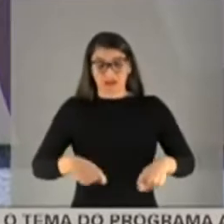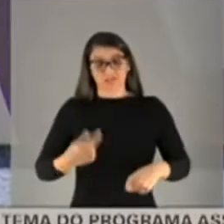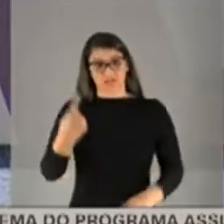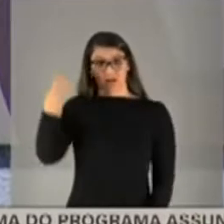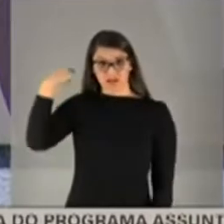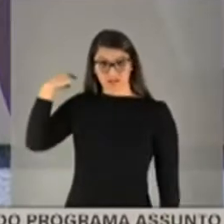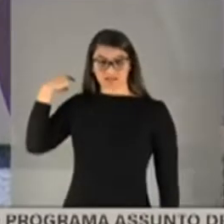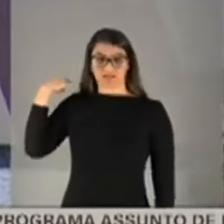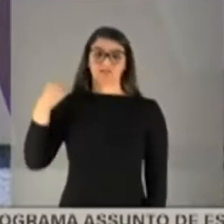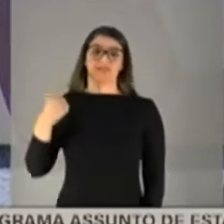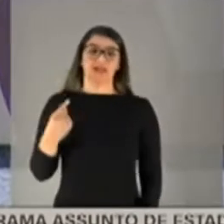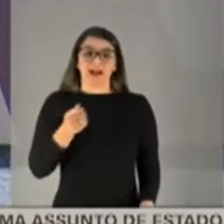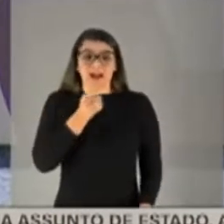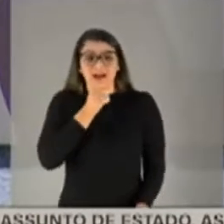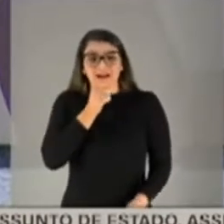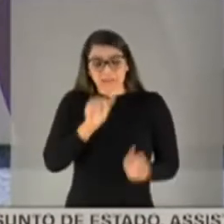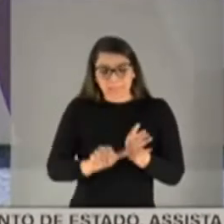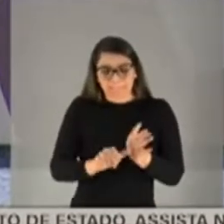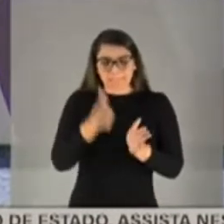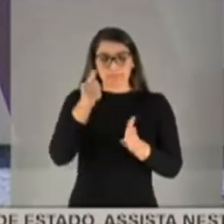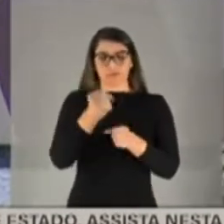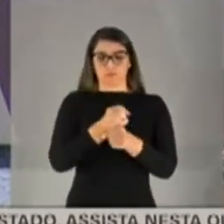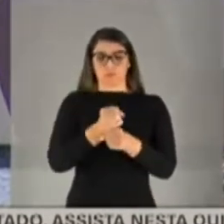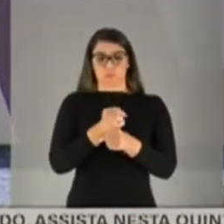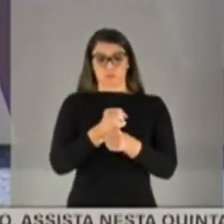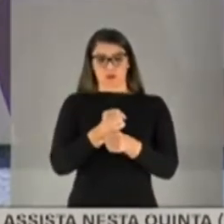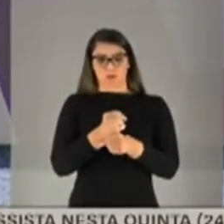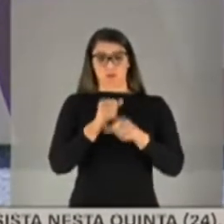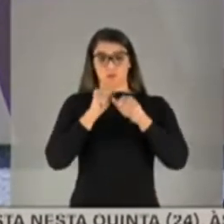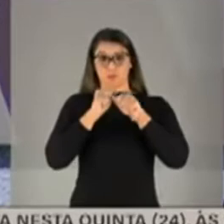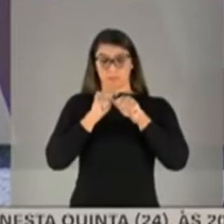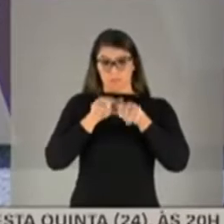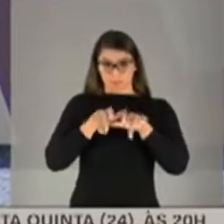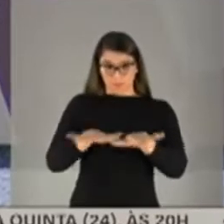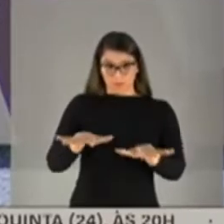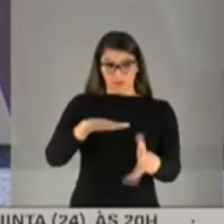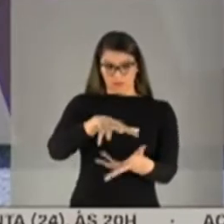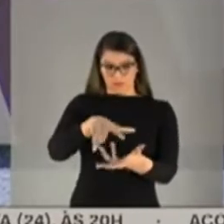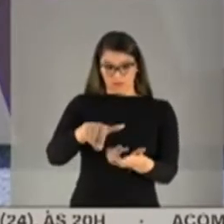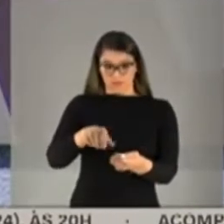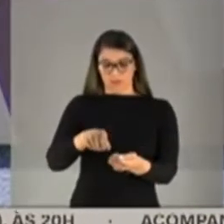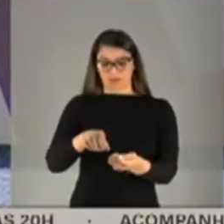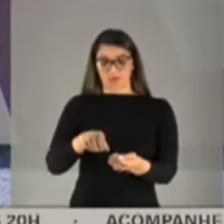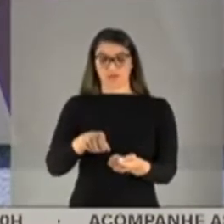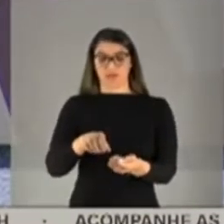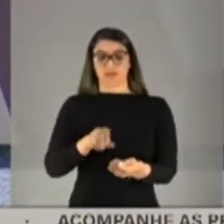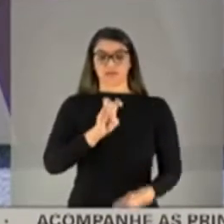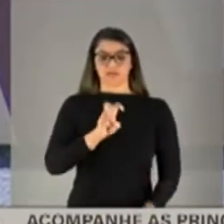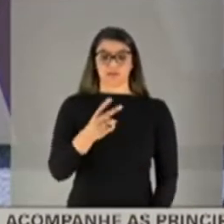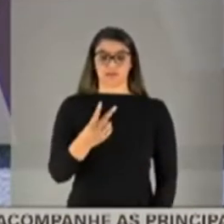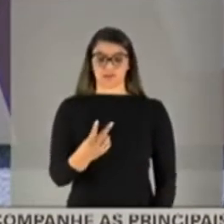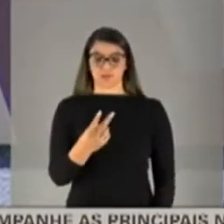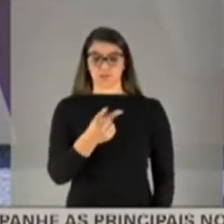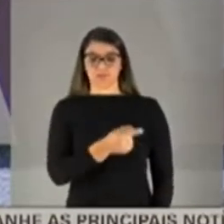senador, a gente poderia, ainda no primeiro ano de vida, ainda no primeiro ano de história da pandemia entre nós, nas 52 primeiras